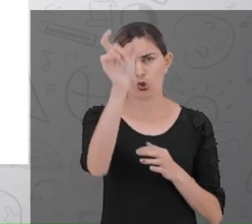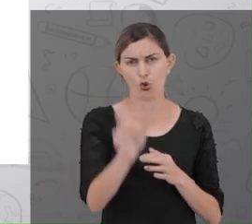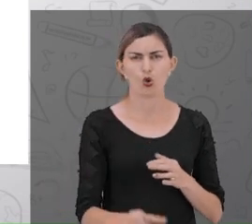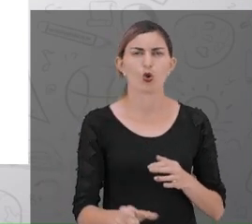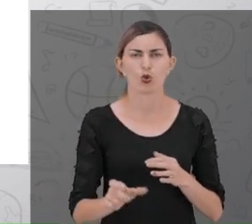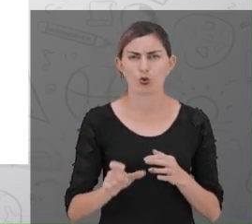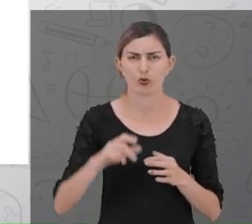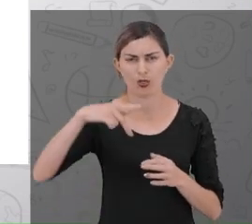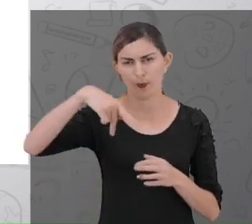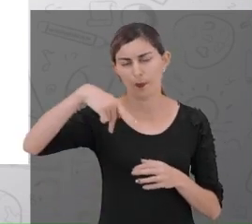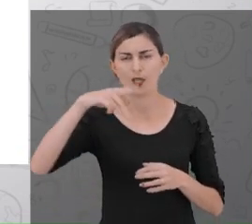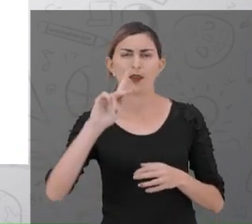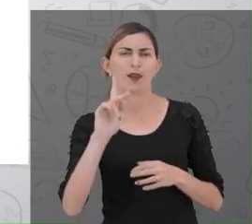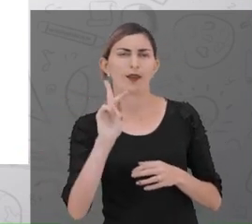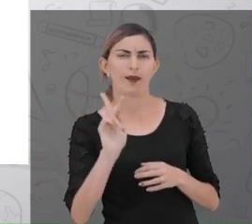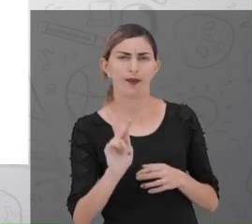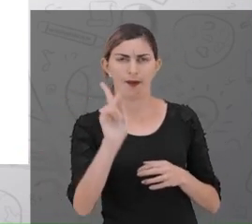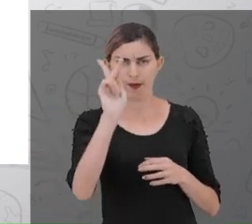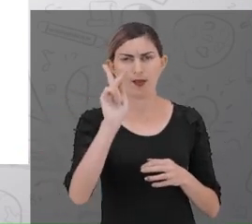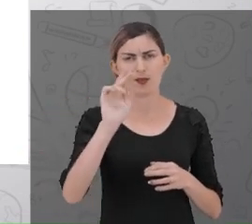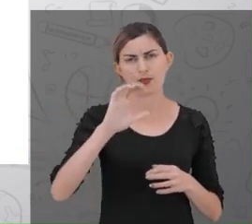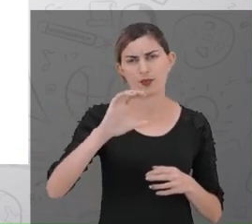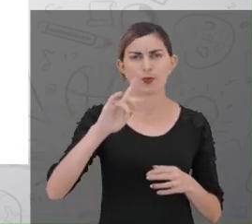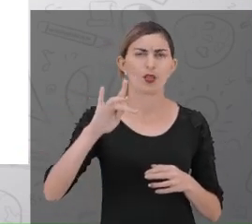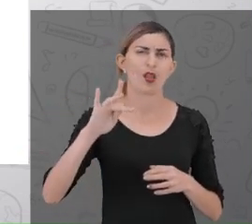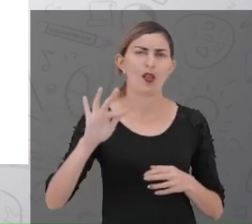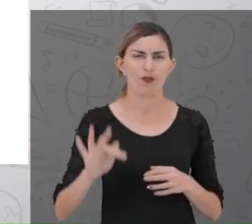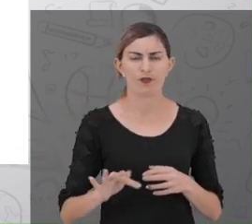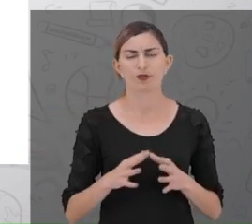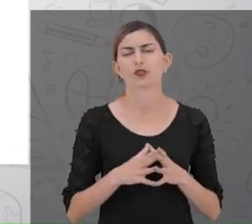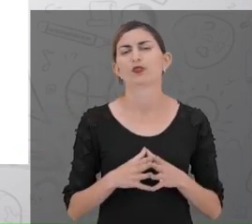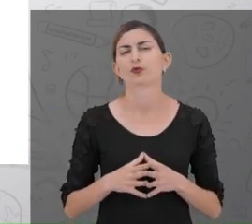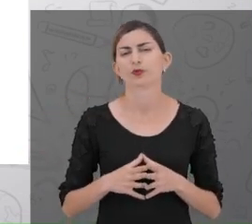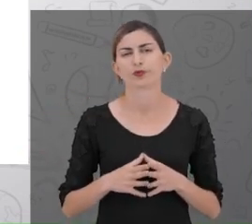cliente, cuja coluna é o PK-CPF.